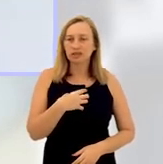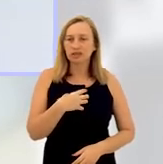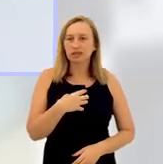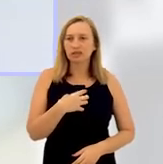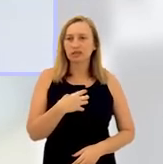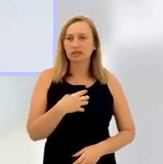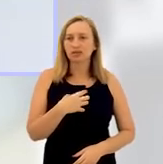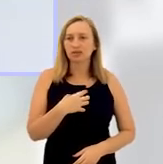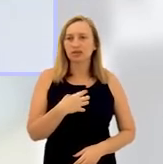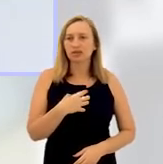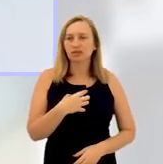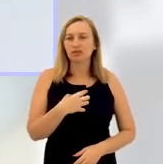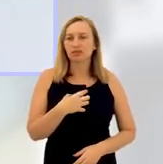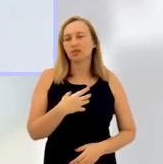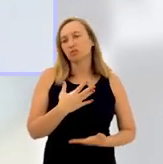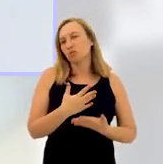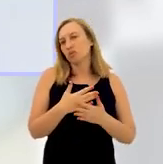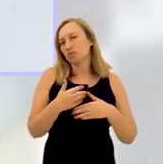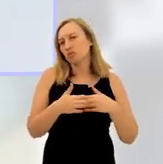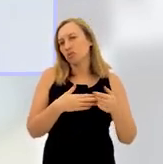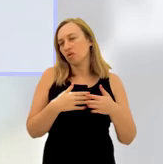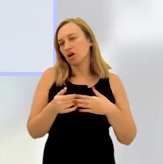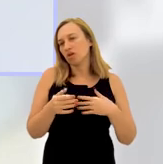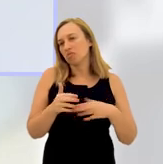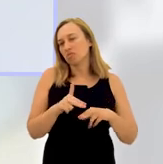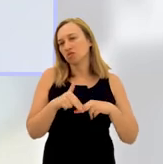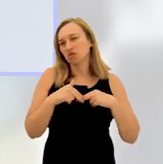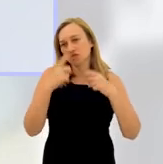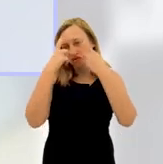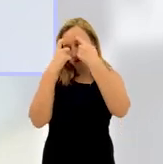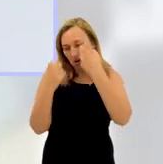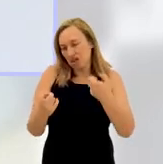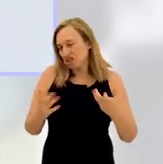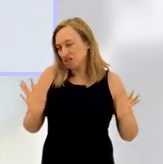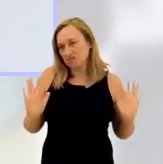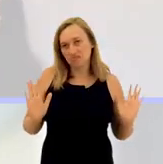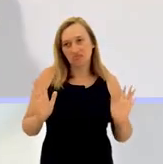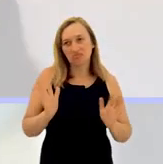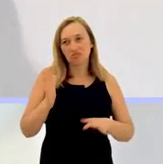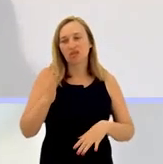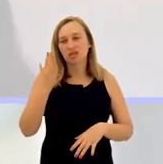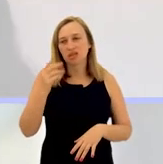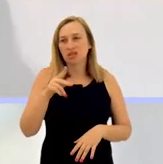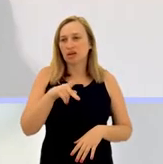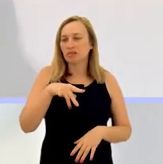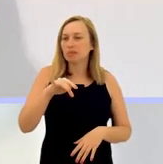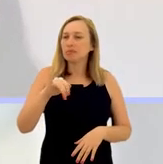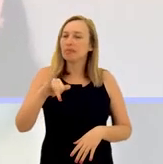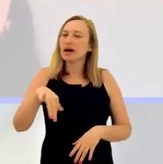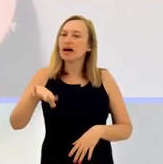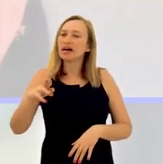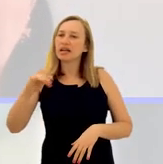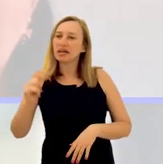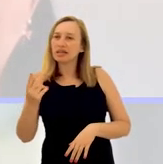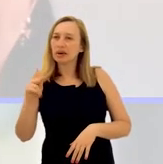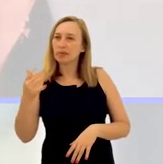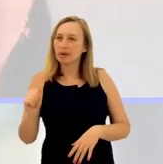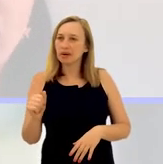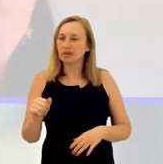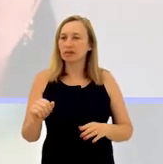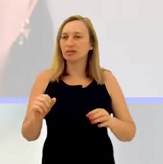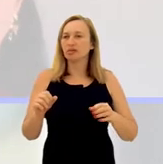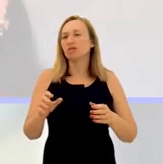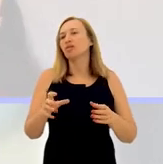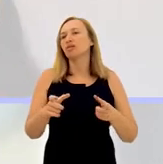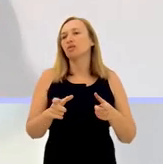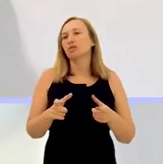insegura por alguma questão, por alguma forma de violência, né? Porque a gente sabe que a violência da Lei Maria da Penha ela é uma violência